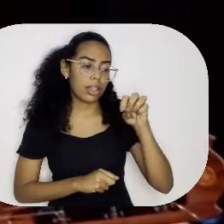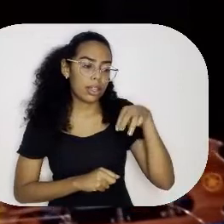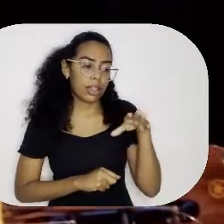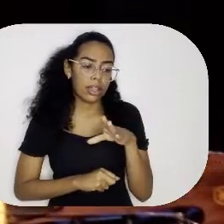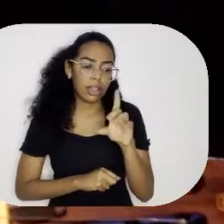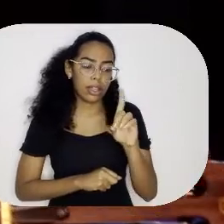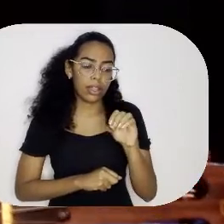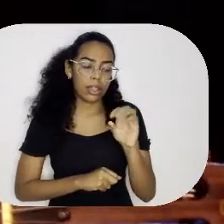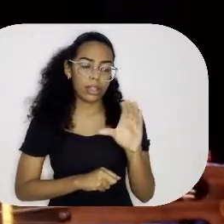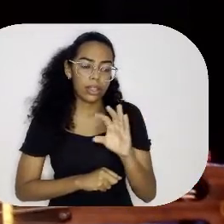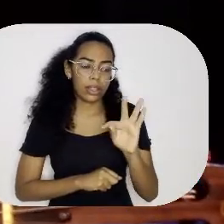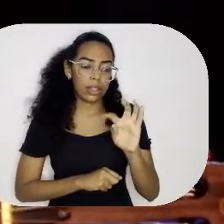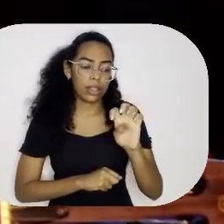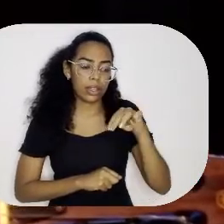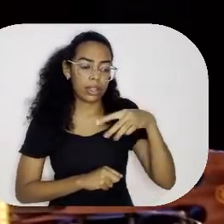eu